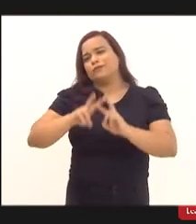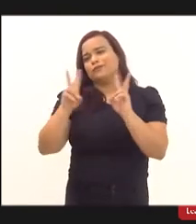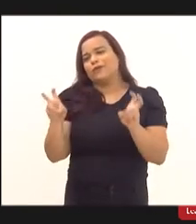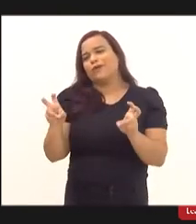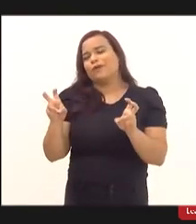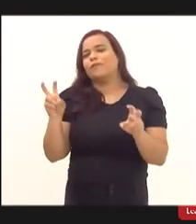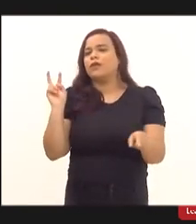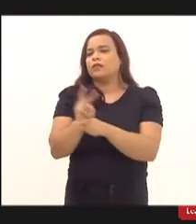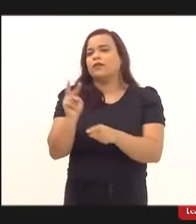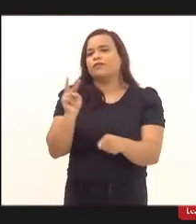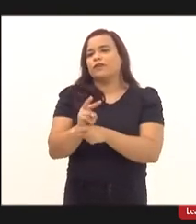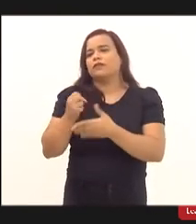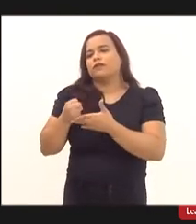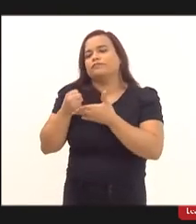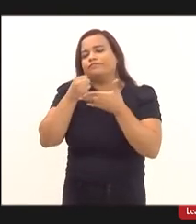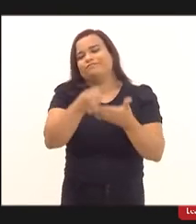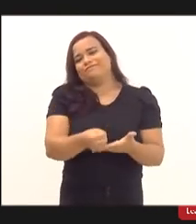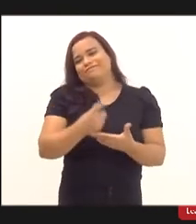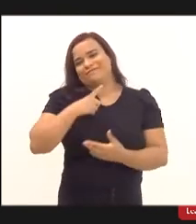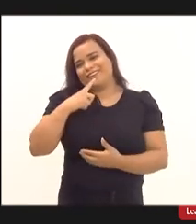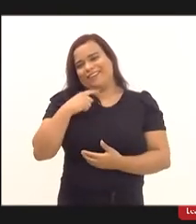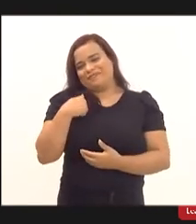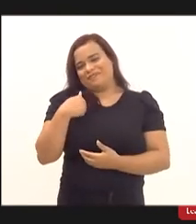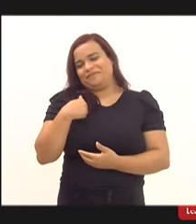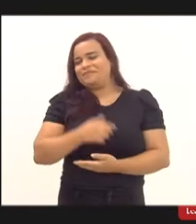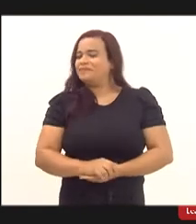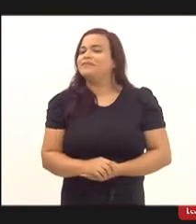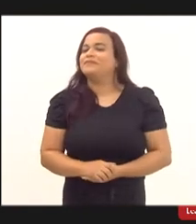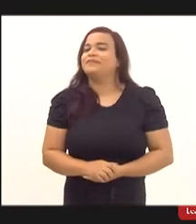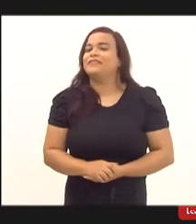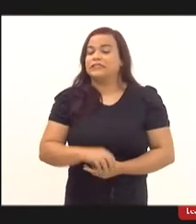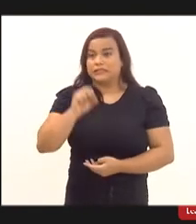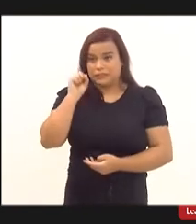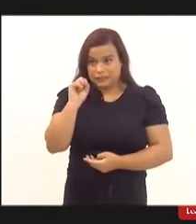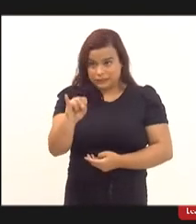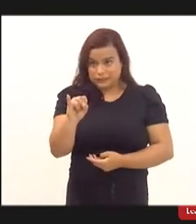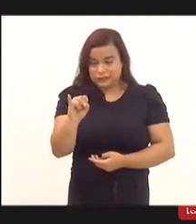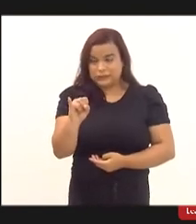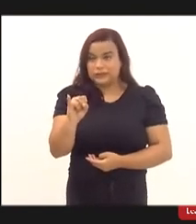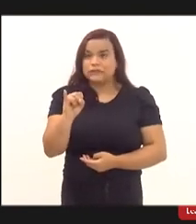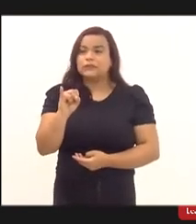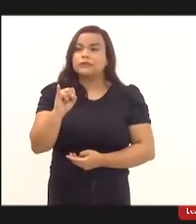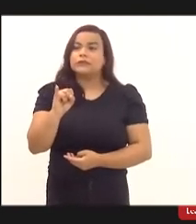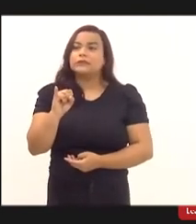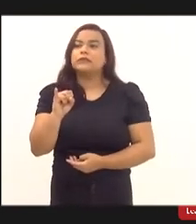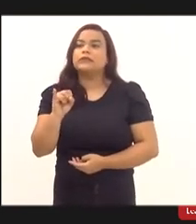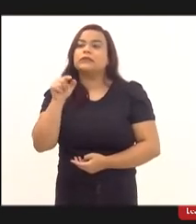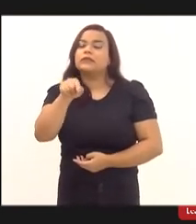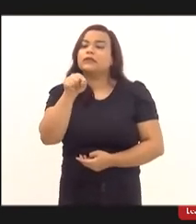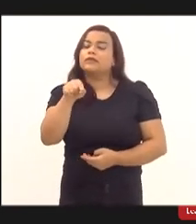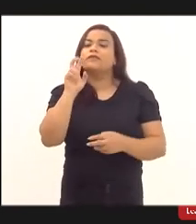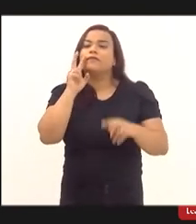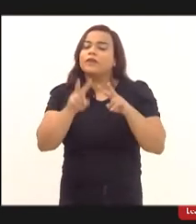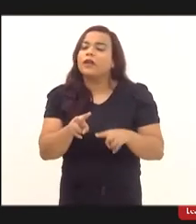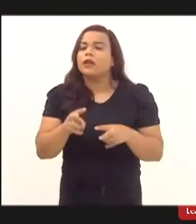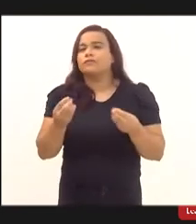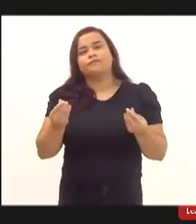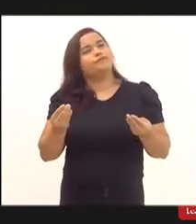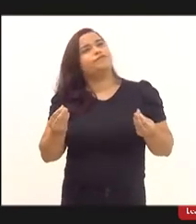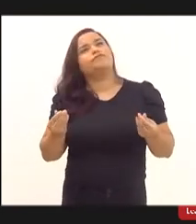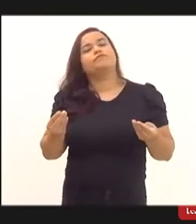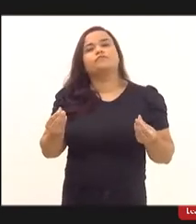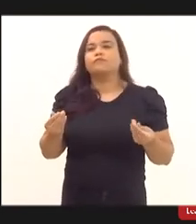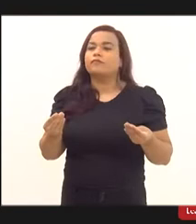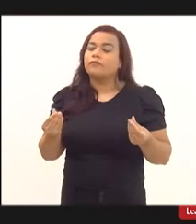de defender aqui que se cumprirem essas a